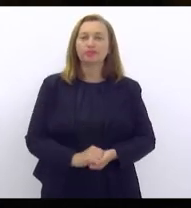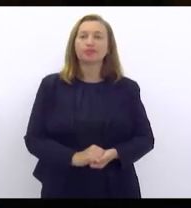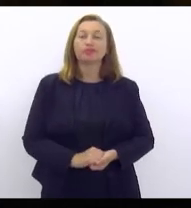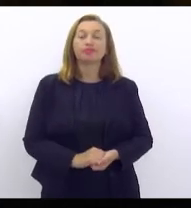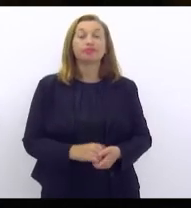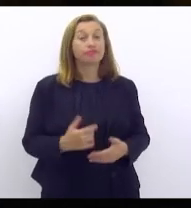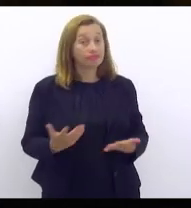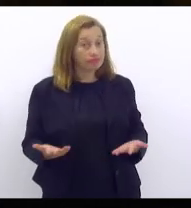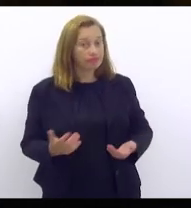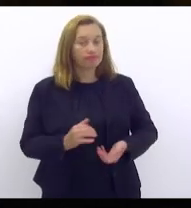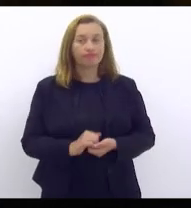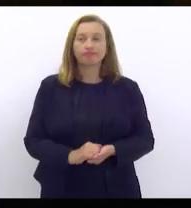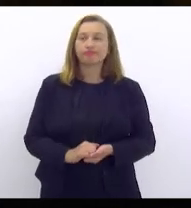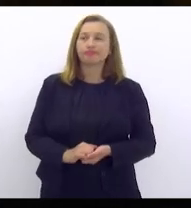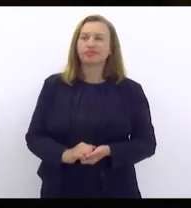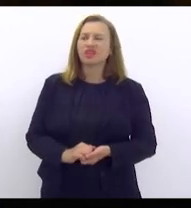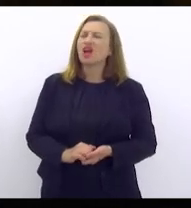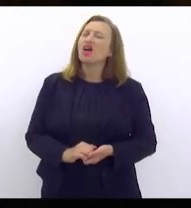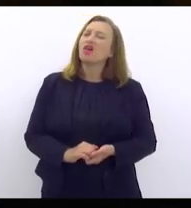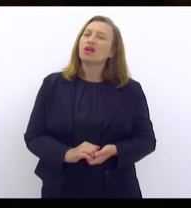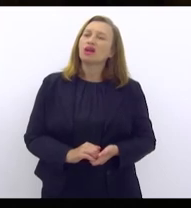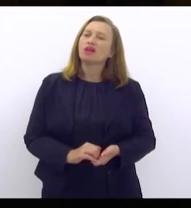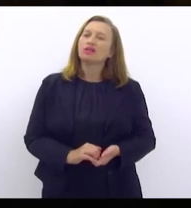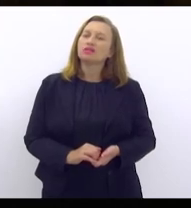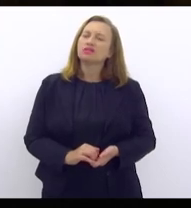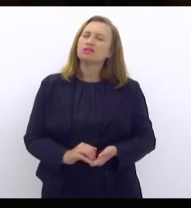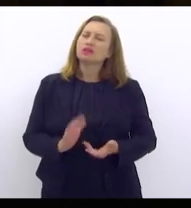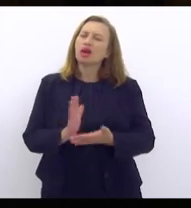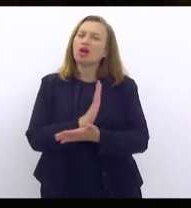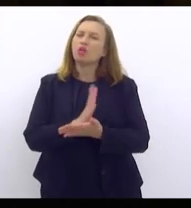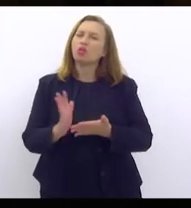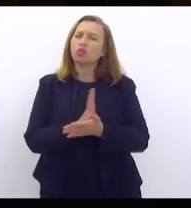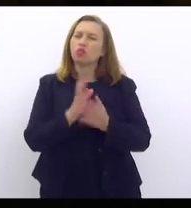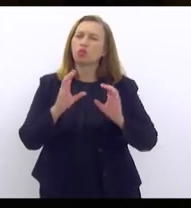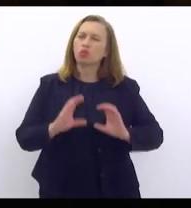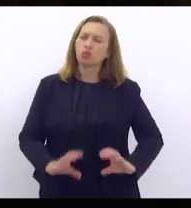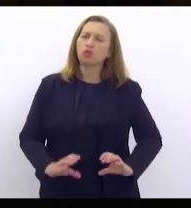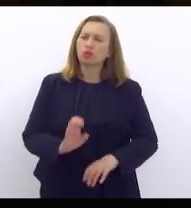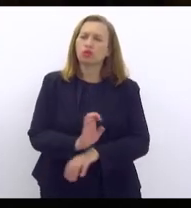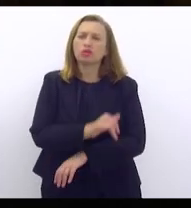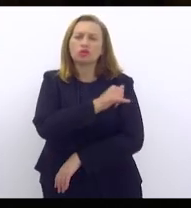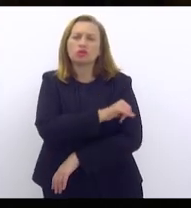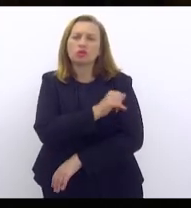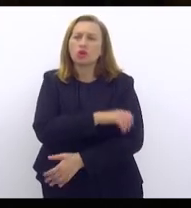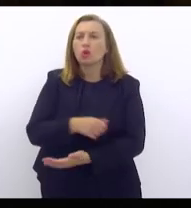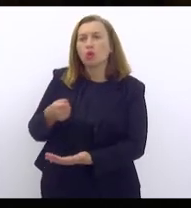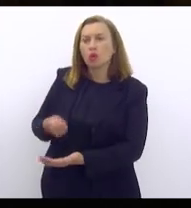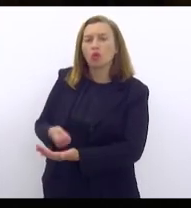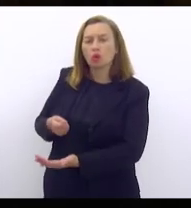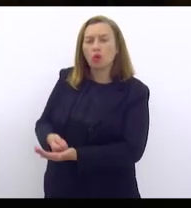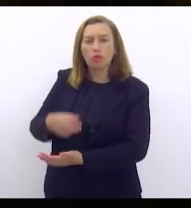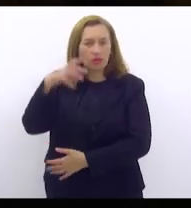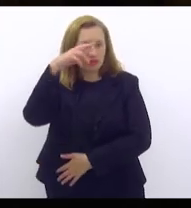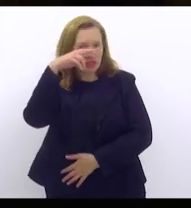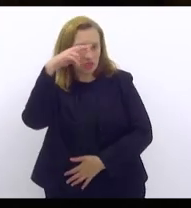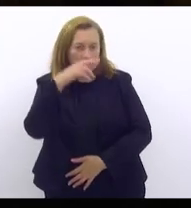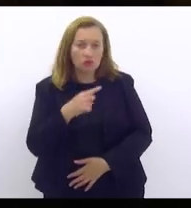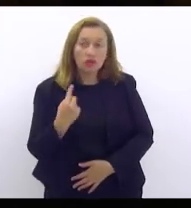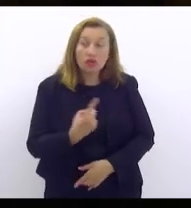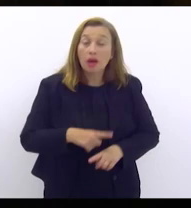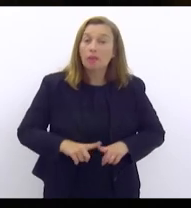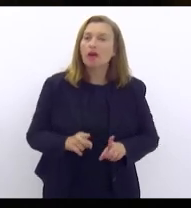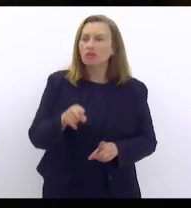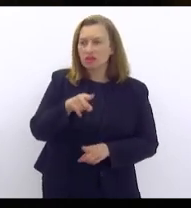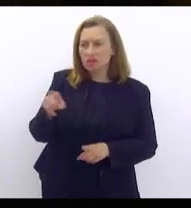aí, muitos cidadãos do Estado do Rio de Janeiro cobram as nossas fiscalizações, mas vocês